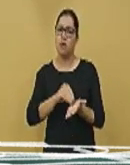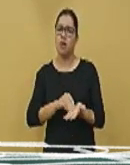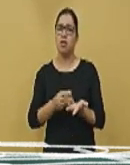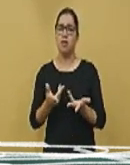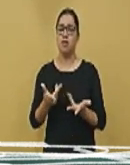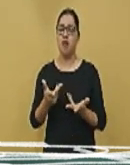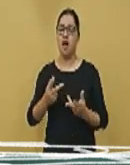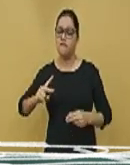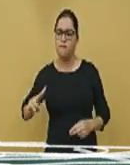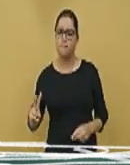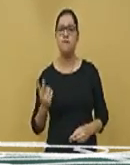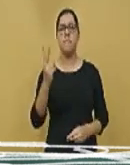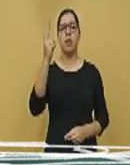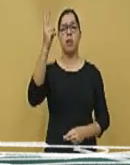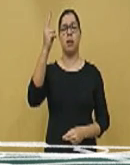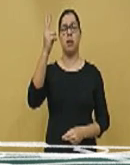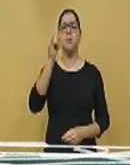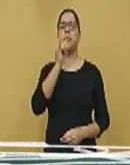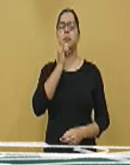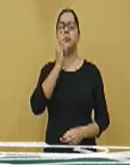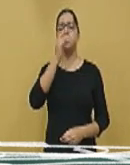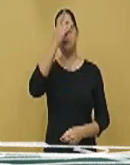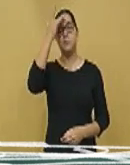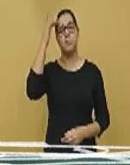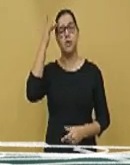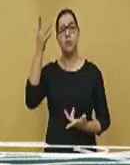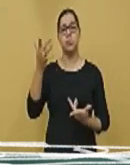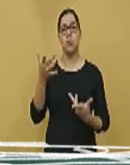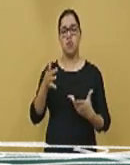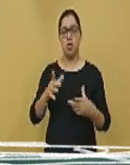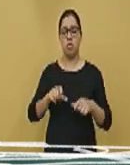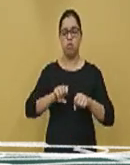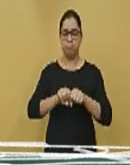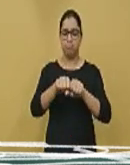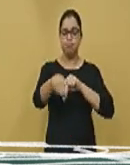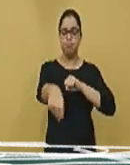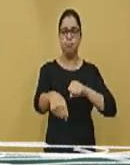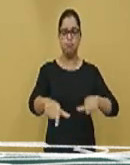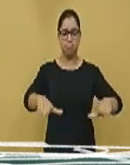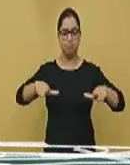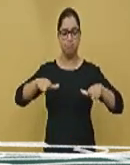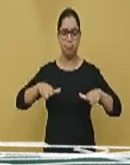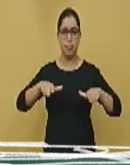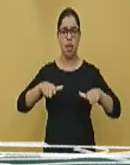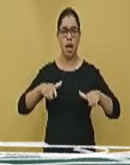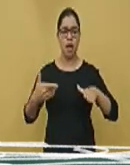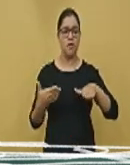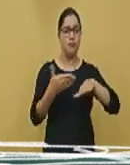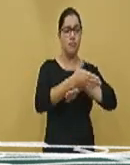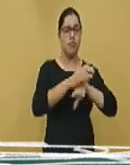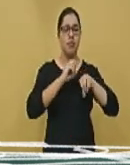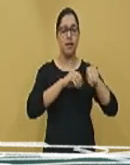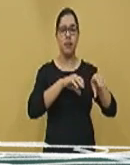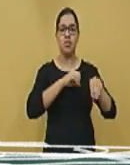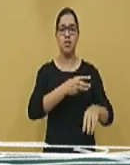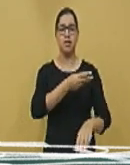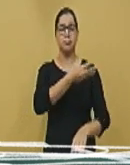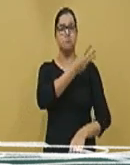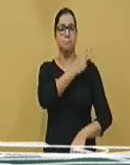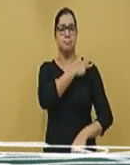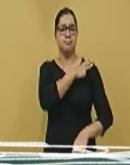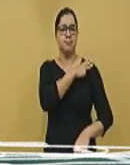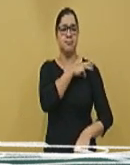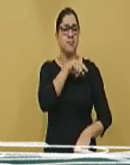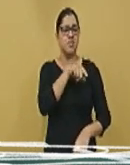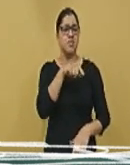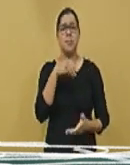que terminam a licenciatura e se tornam professores e professoras do ensino médio. Esses professores precisam ser valorizados.